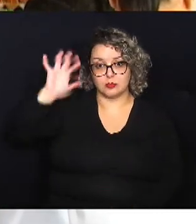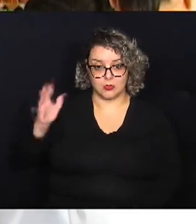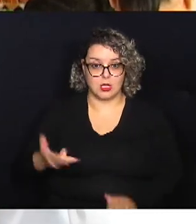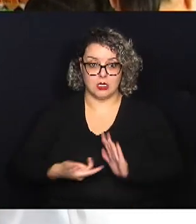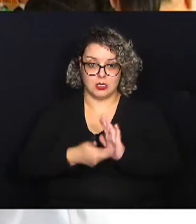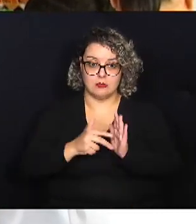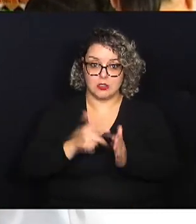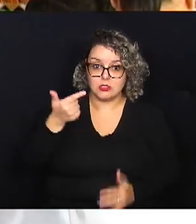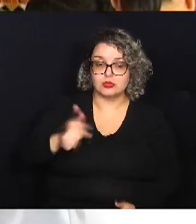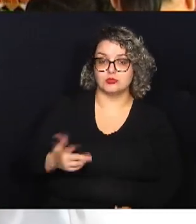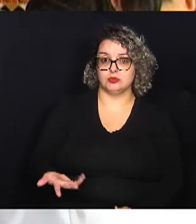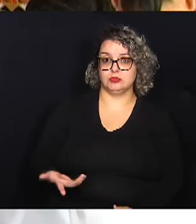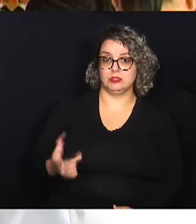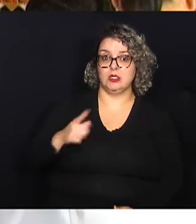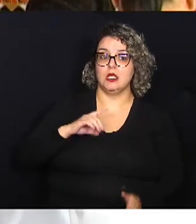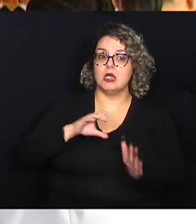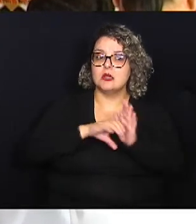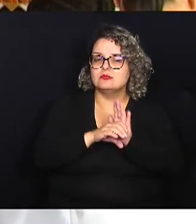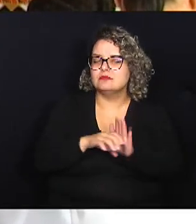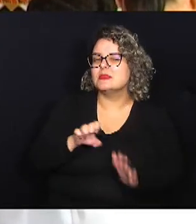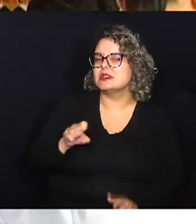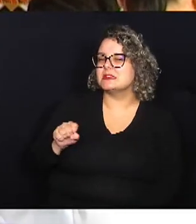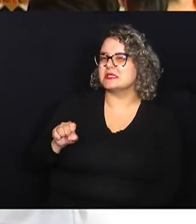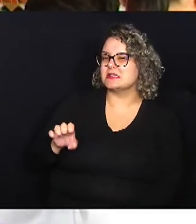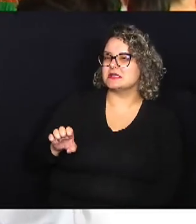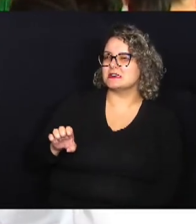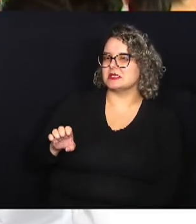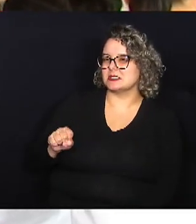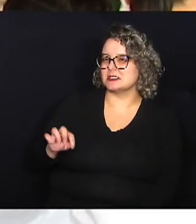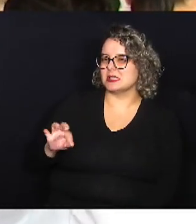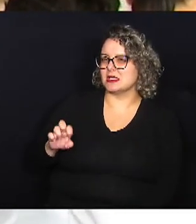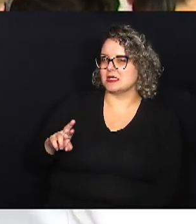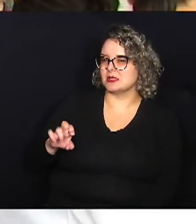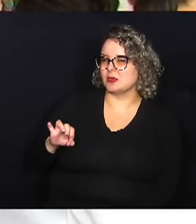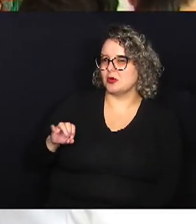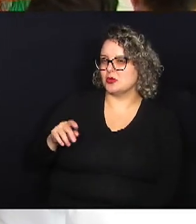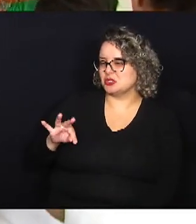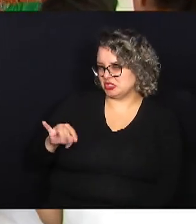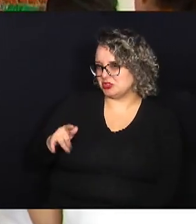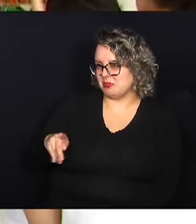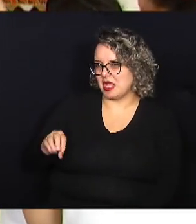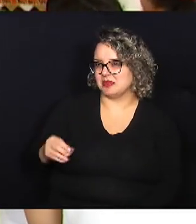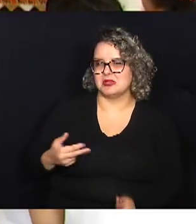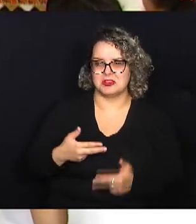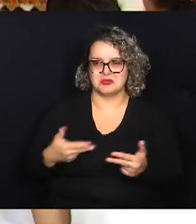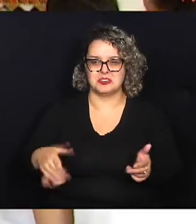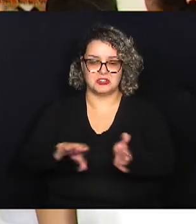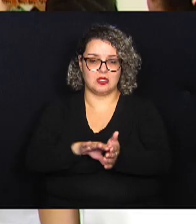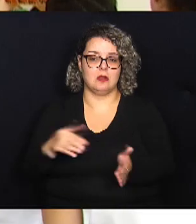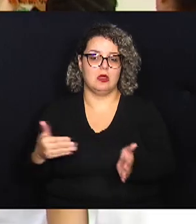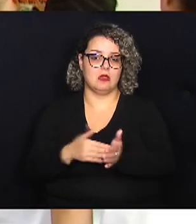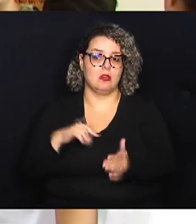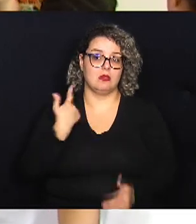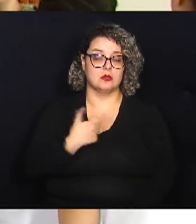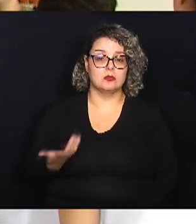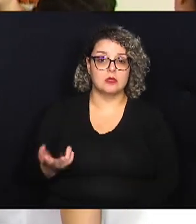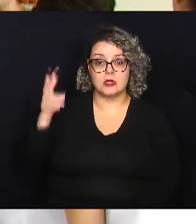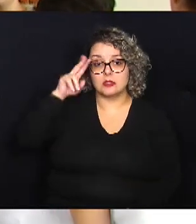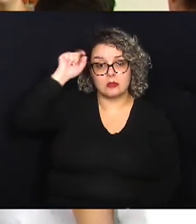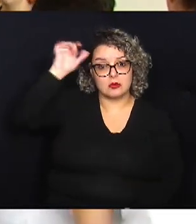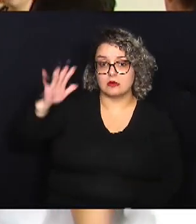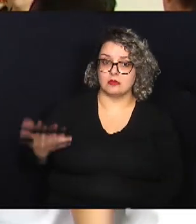um conceito muito estereotipado dos conceitos africanos, né? Das coisas que chegam até nós. A história que chega até nós da África é a